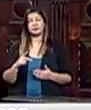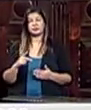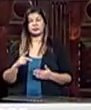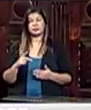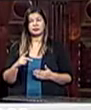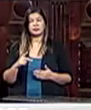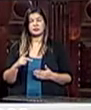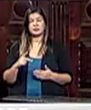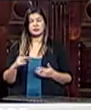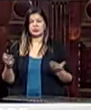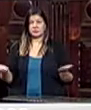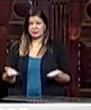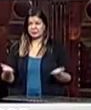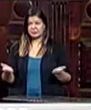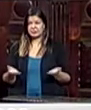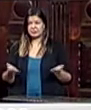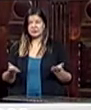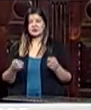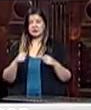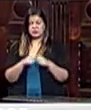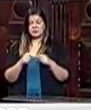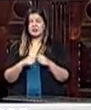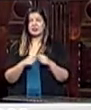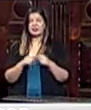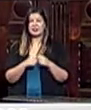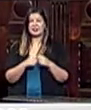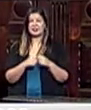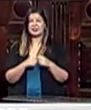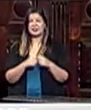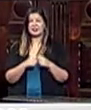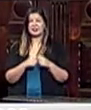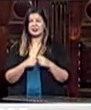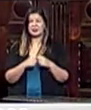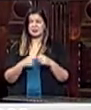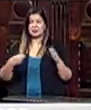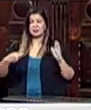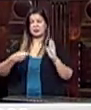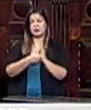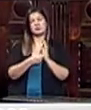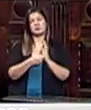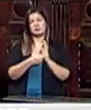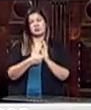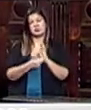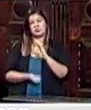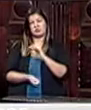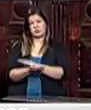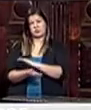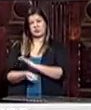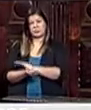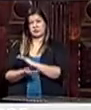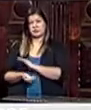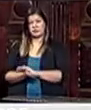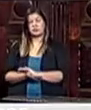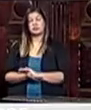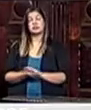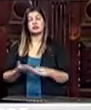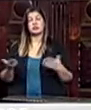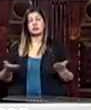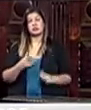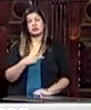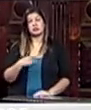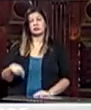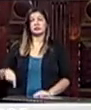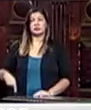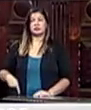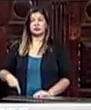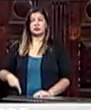em curso foi atropelado pelas próprias denúncias de corrupção. E agora, o presidente